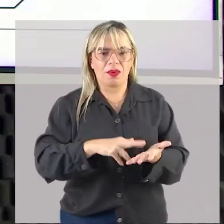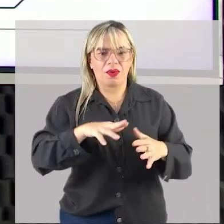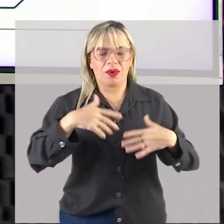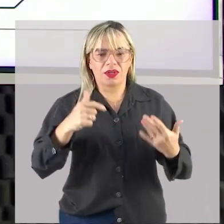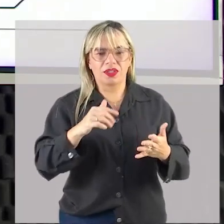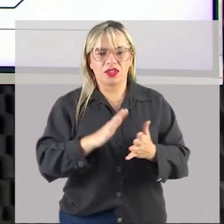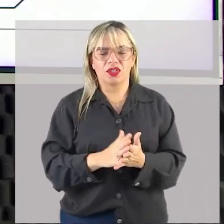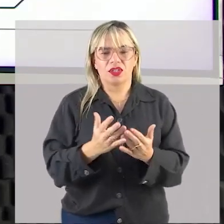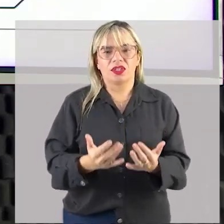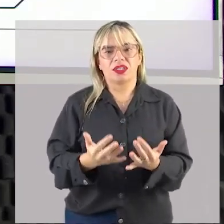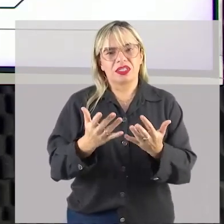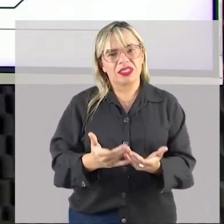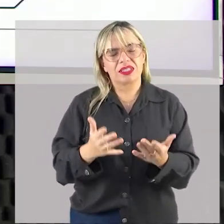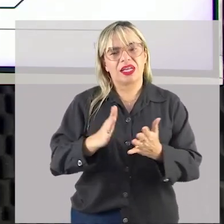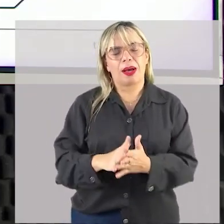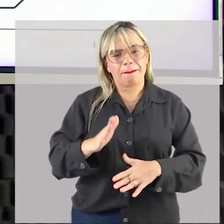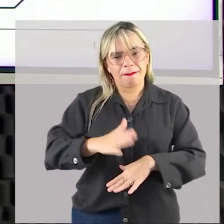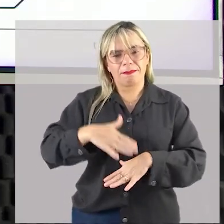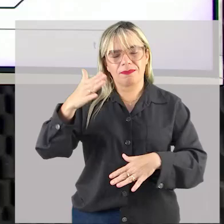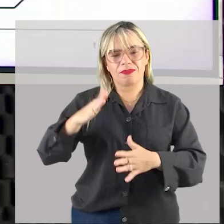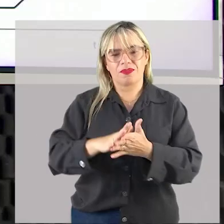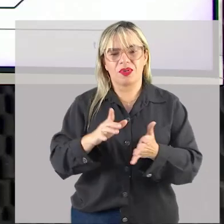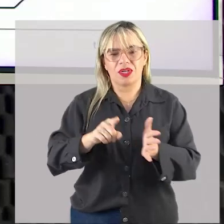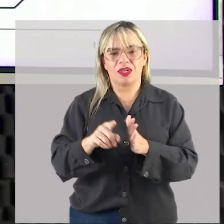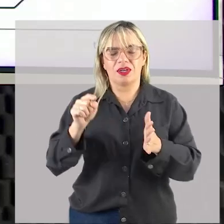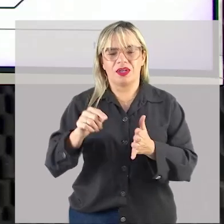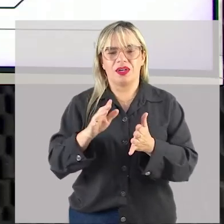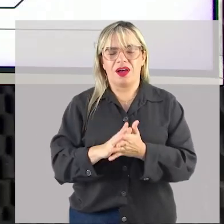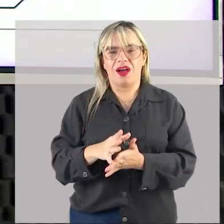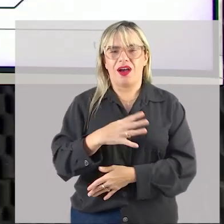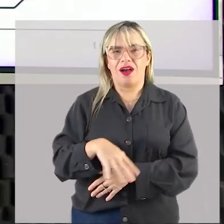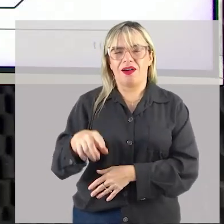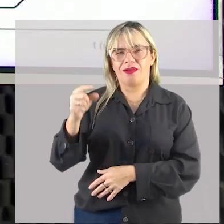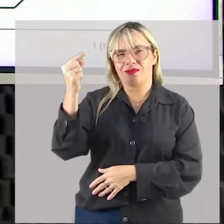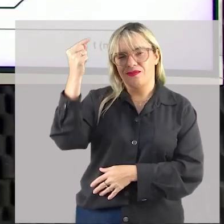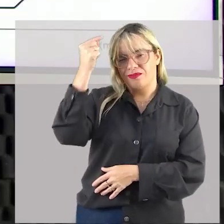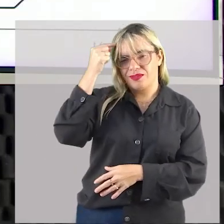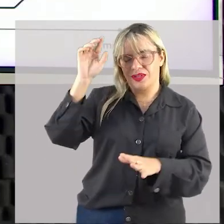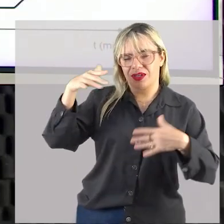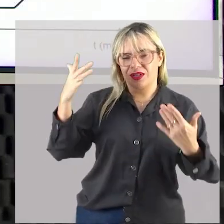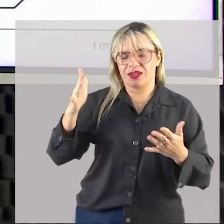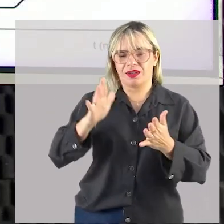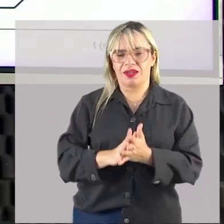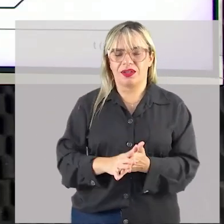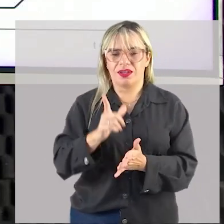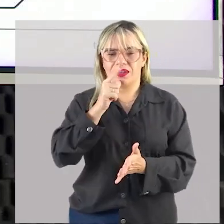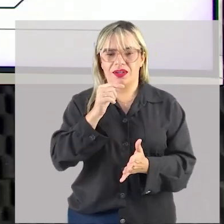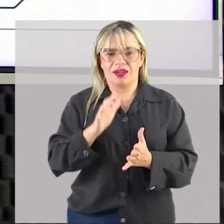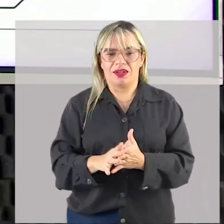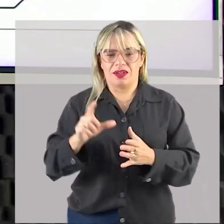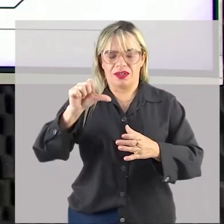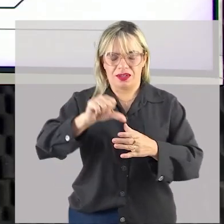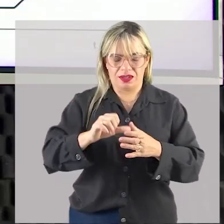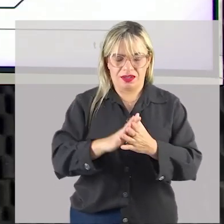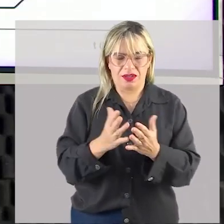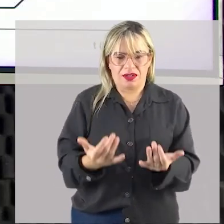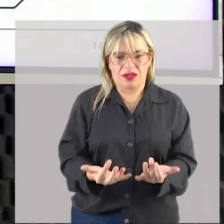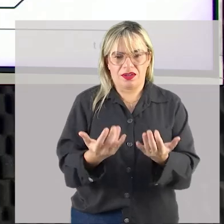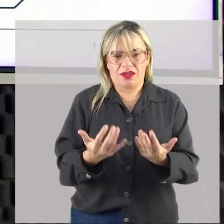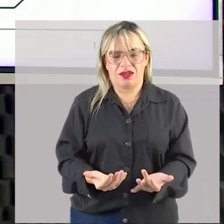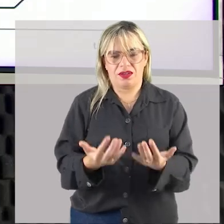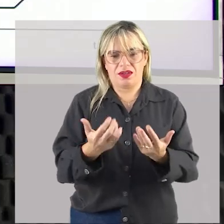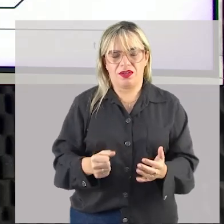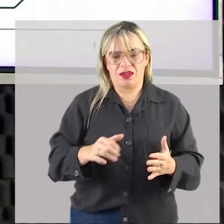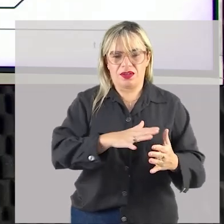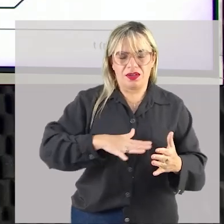contigo não, alguém perguntar? A impressão que a pessoa tem é que quanto mais a água fica lá dentro,